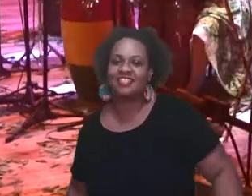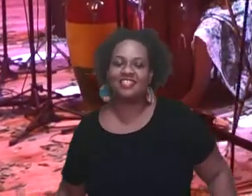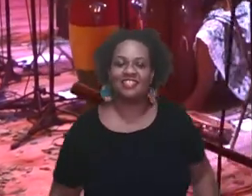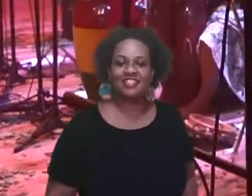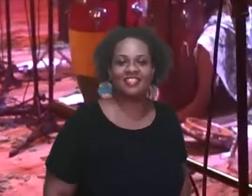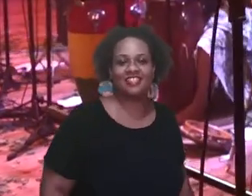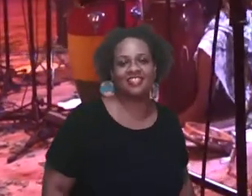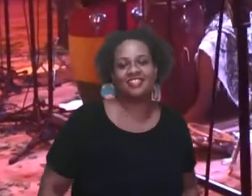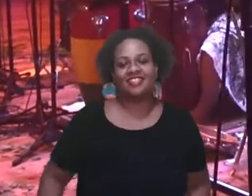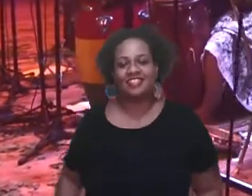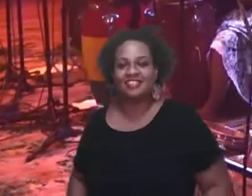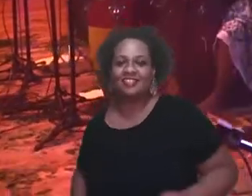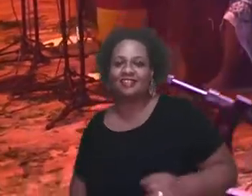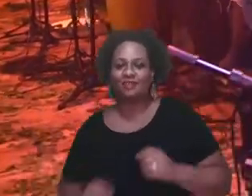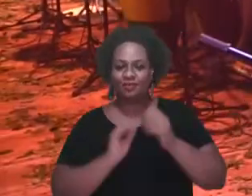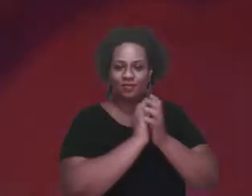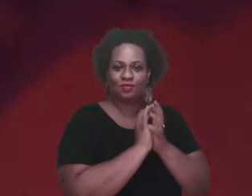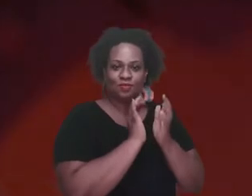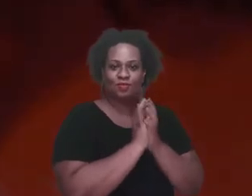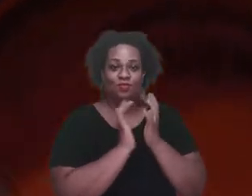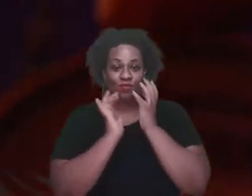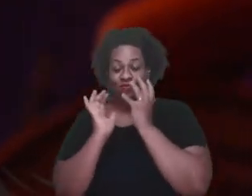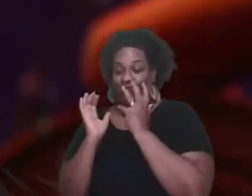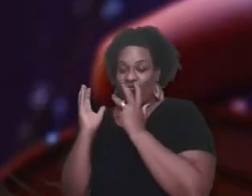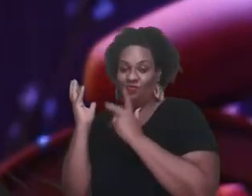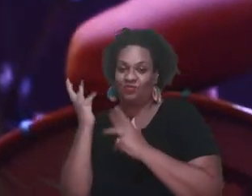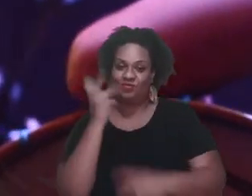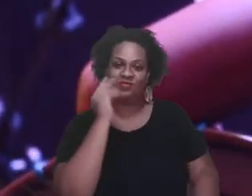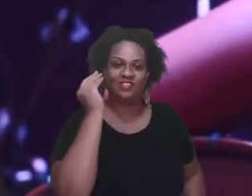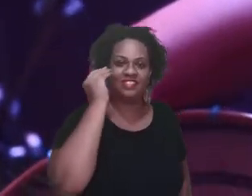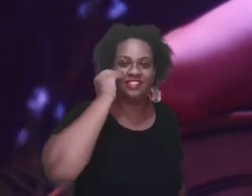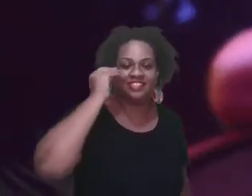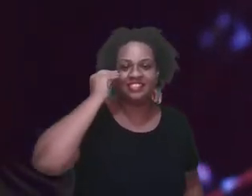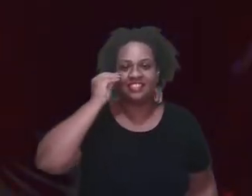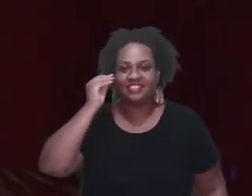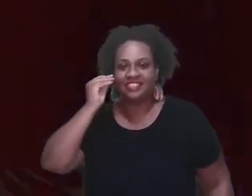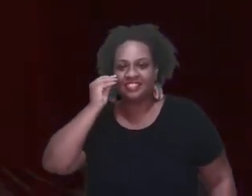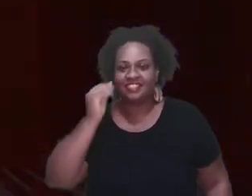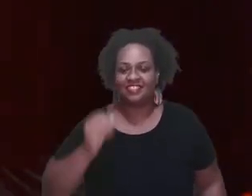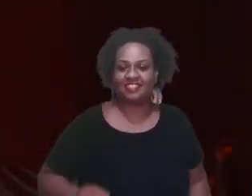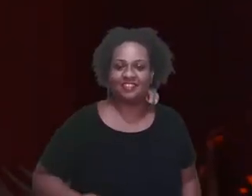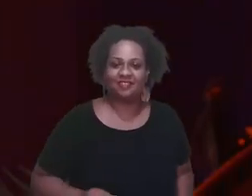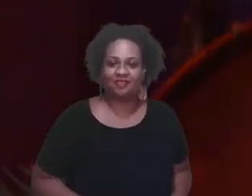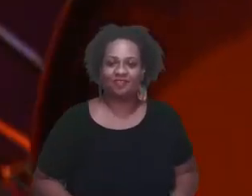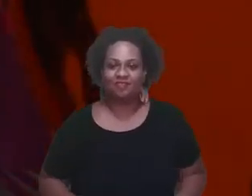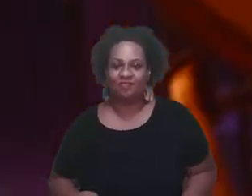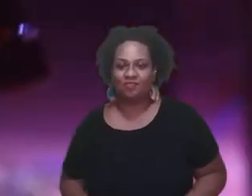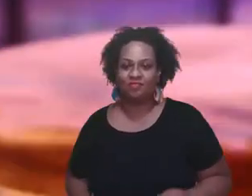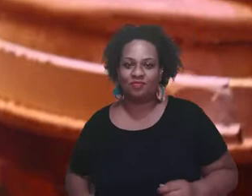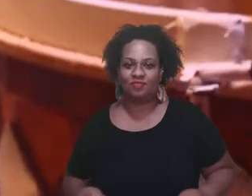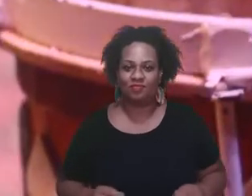o meu Deus cuide viu que eu quero ver Rai vem aqui